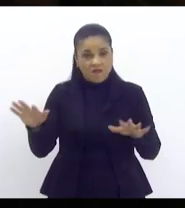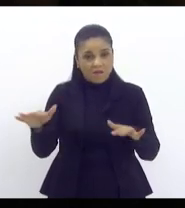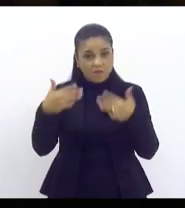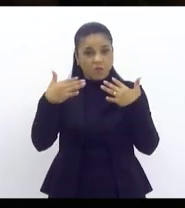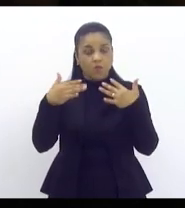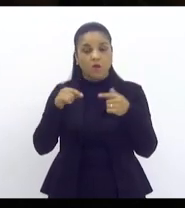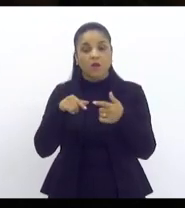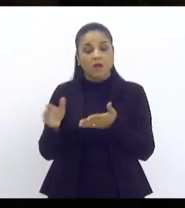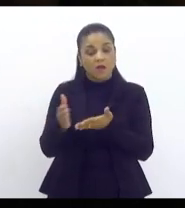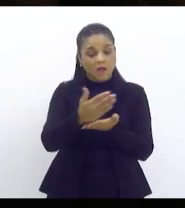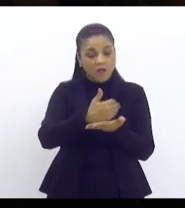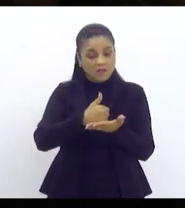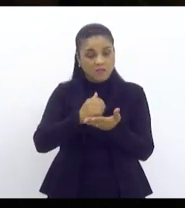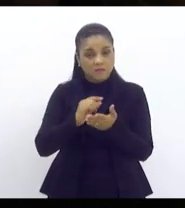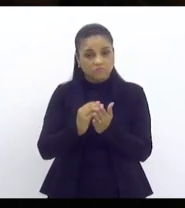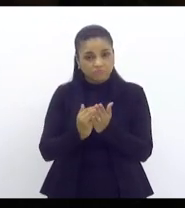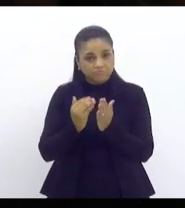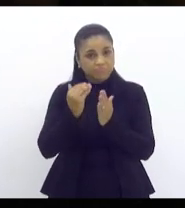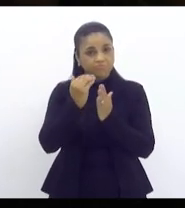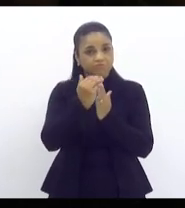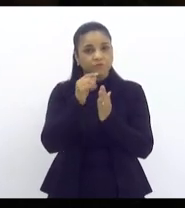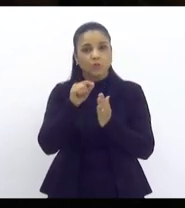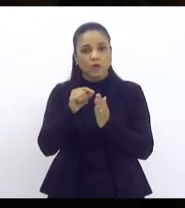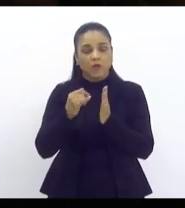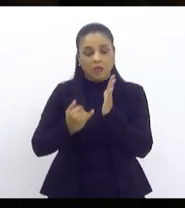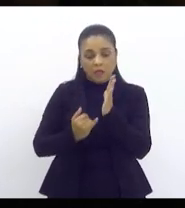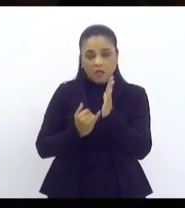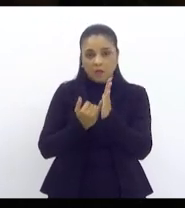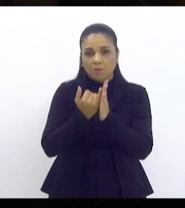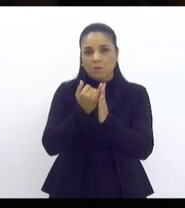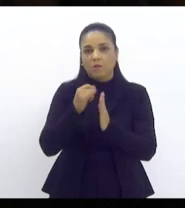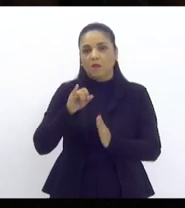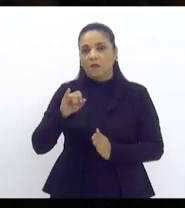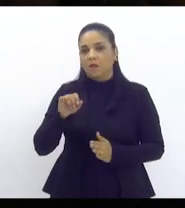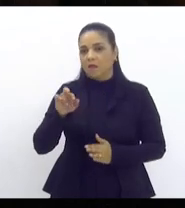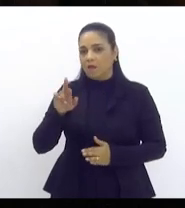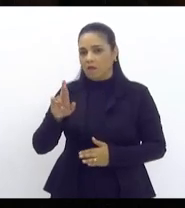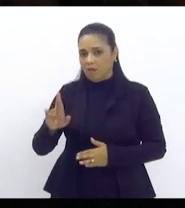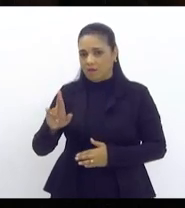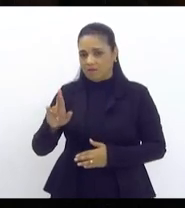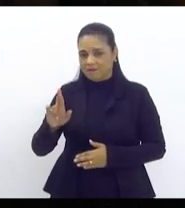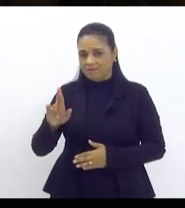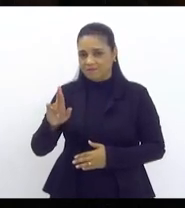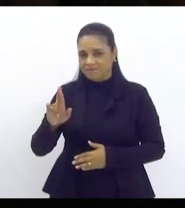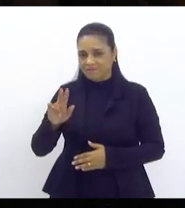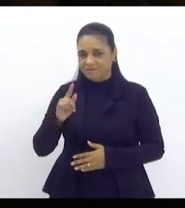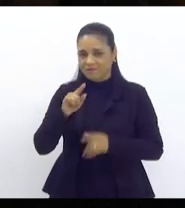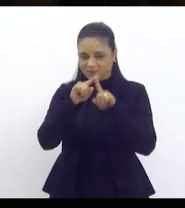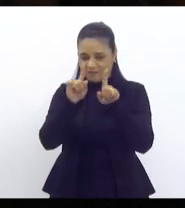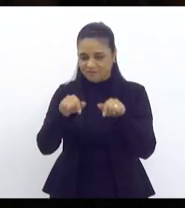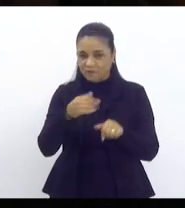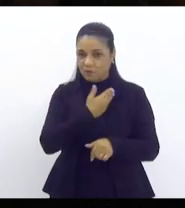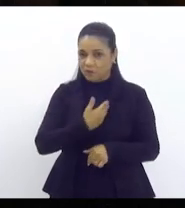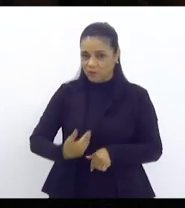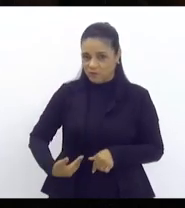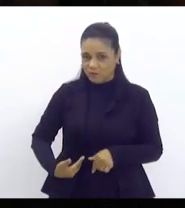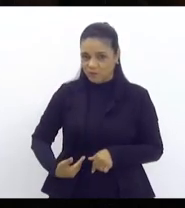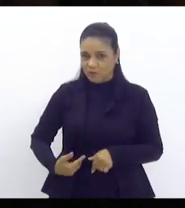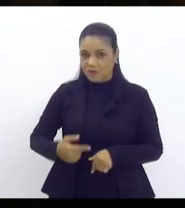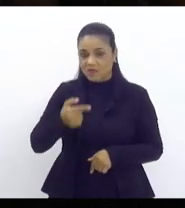que cresceu, de fato, foi o imposto de renda do servidor público, que cresceu